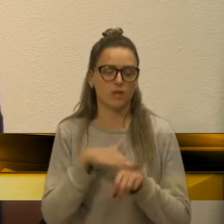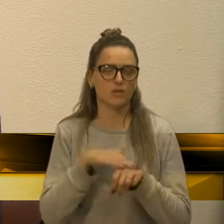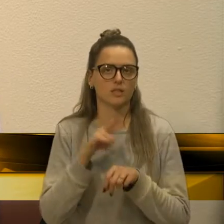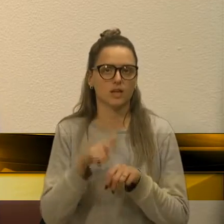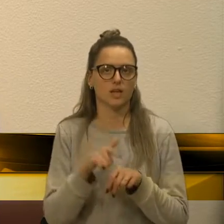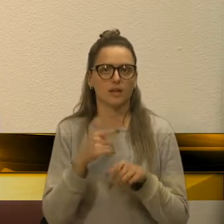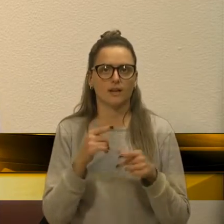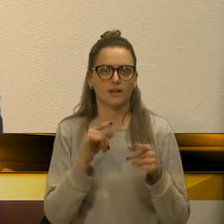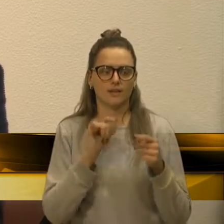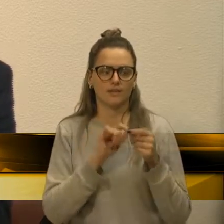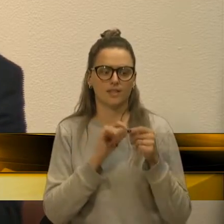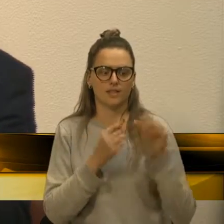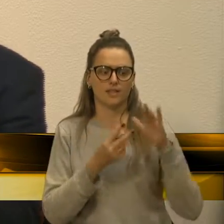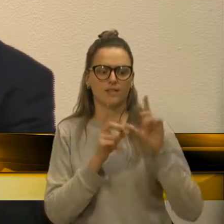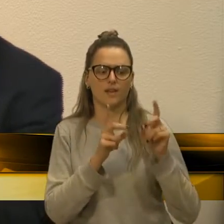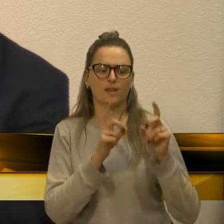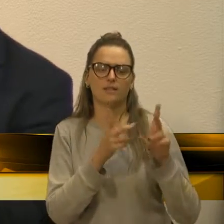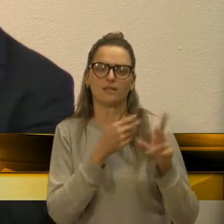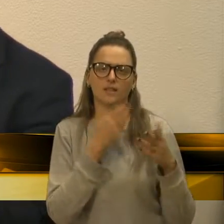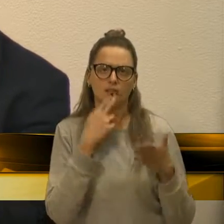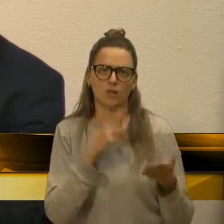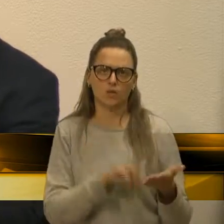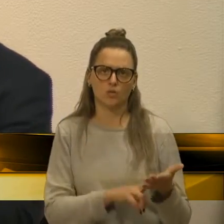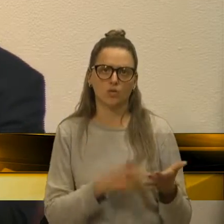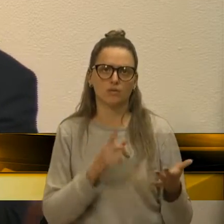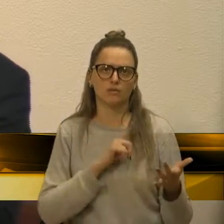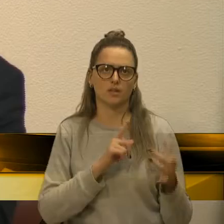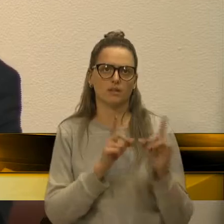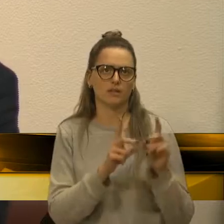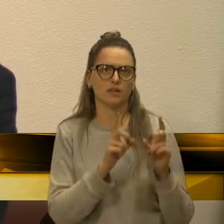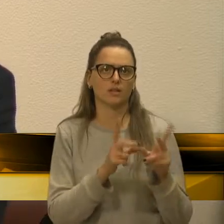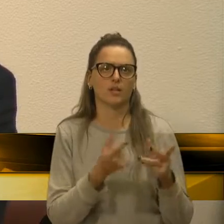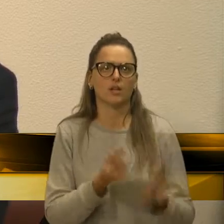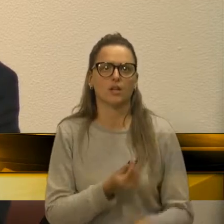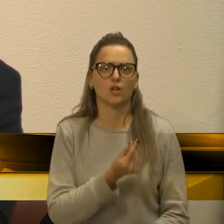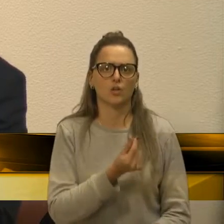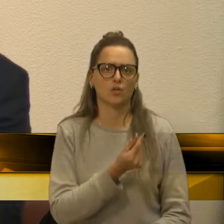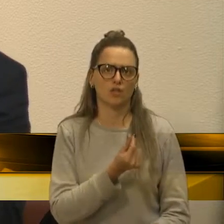privatizar imediatamente, até colocando à venda aí uma empresa com um valor de